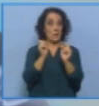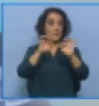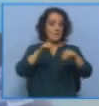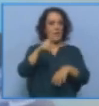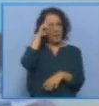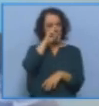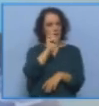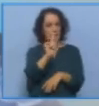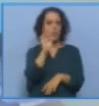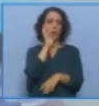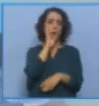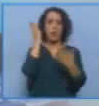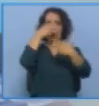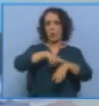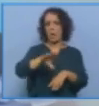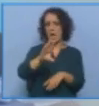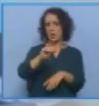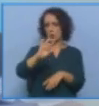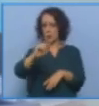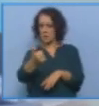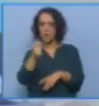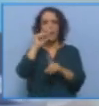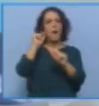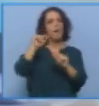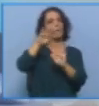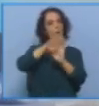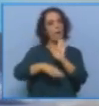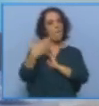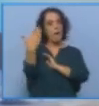que mais logo, pelas 22h45, pode acompanhar a edição rádio do programa